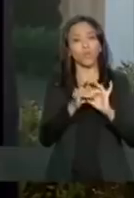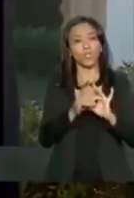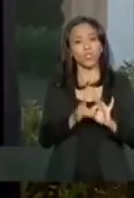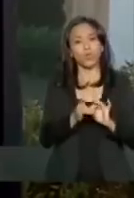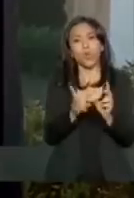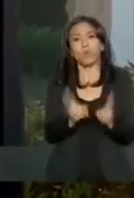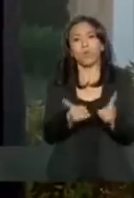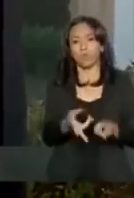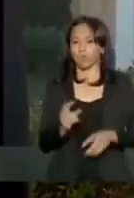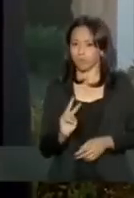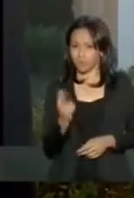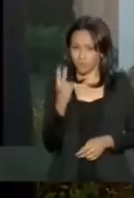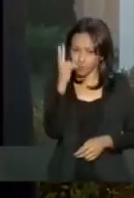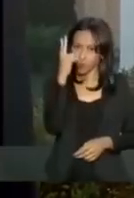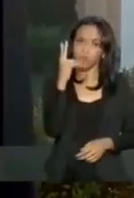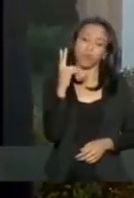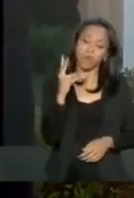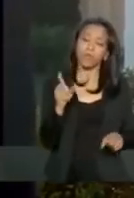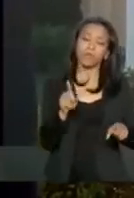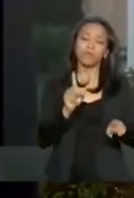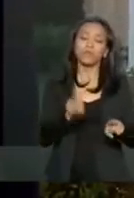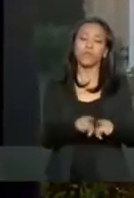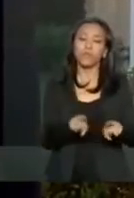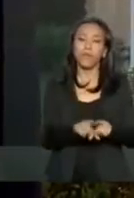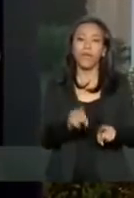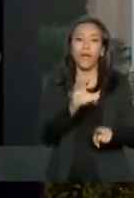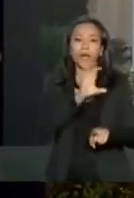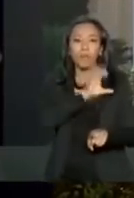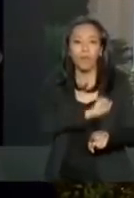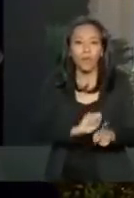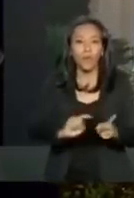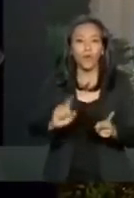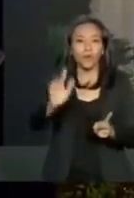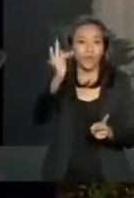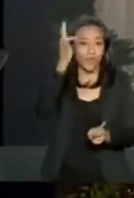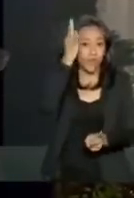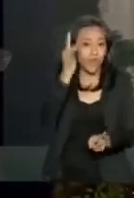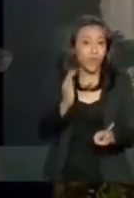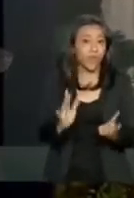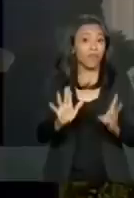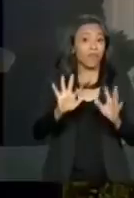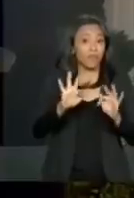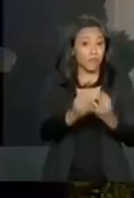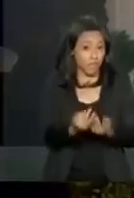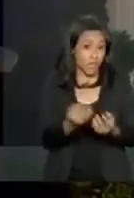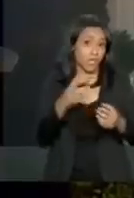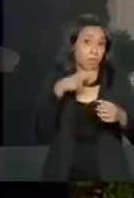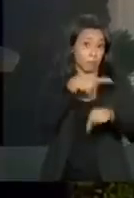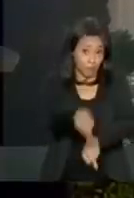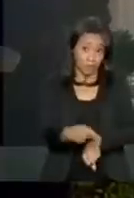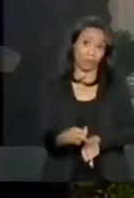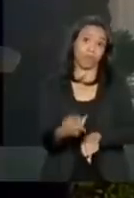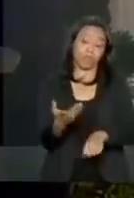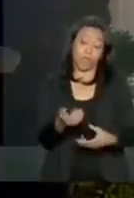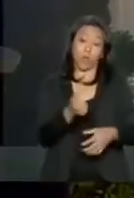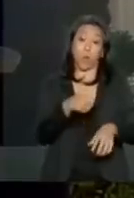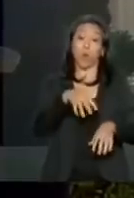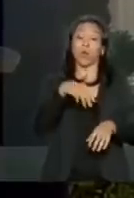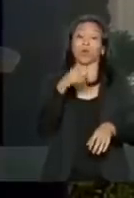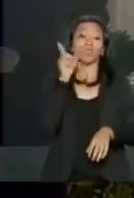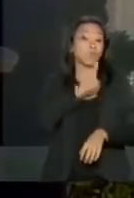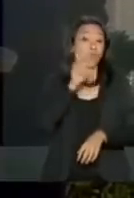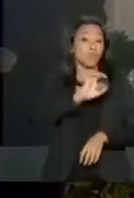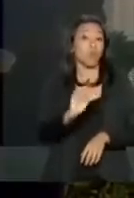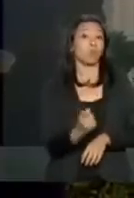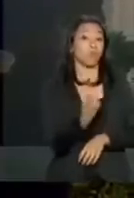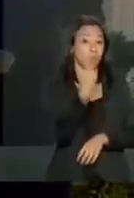comum, incluindo o amor à fé, à família, ao país. Os Estados Unidos foi o primeiro país a